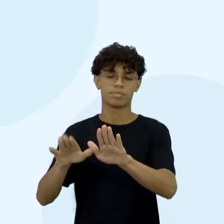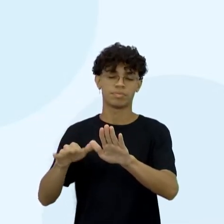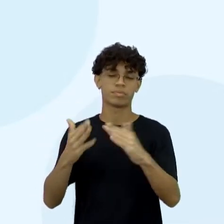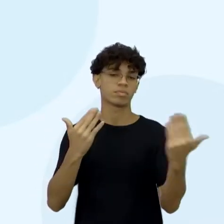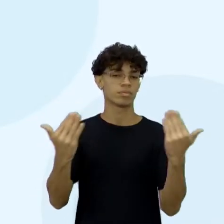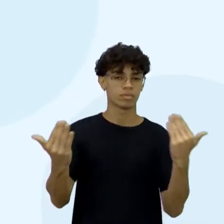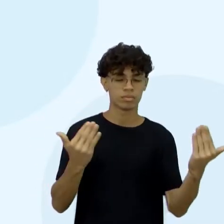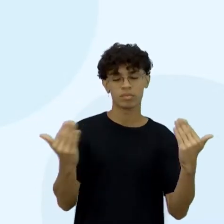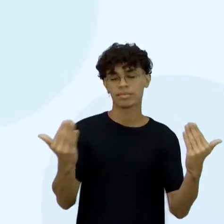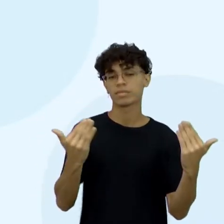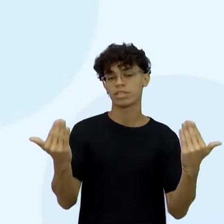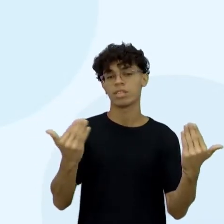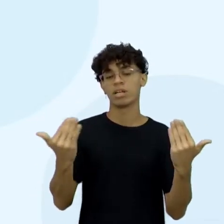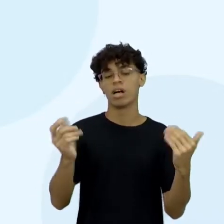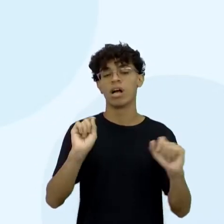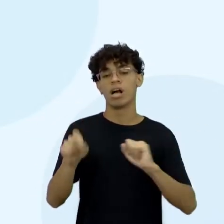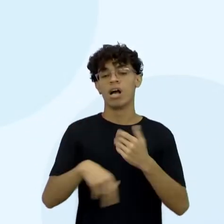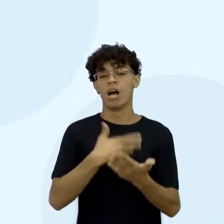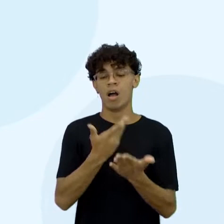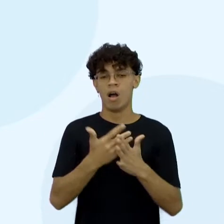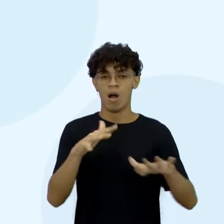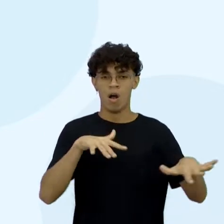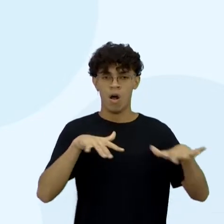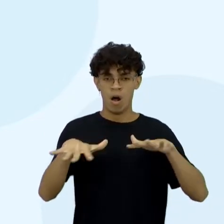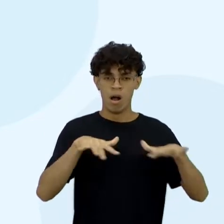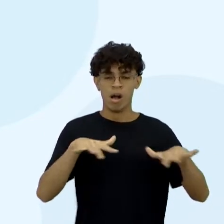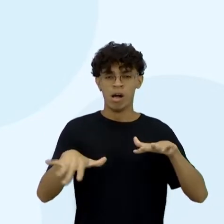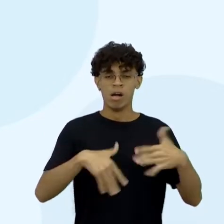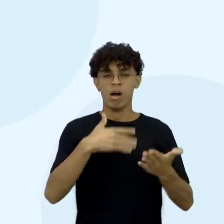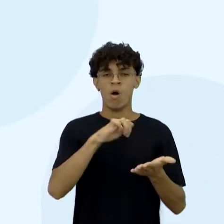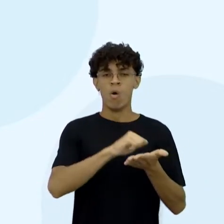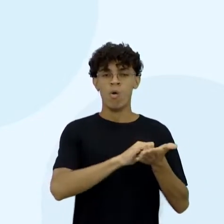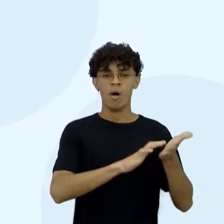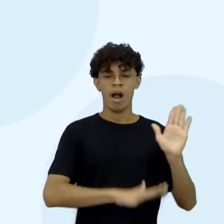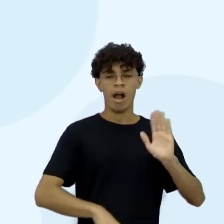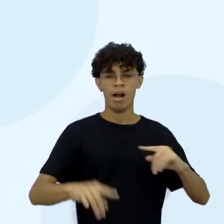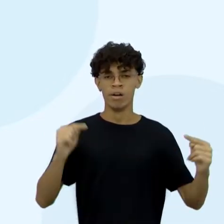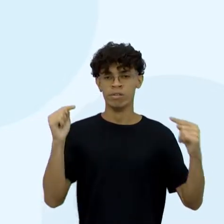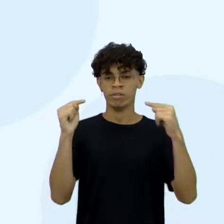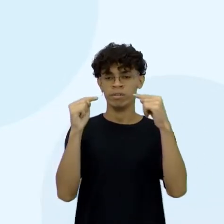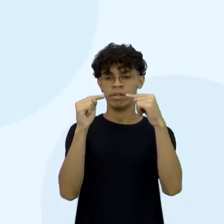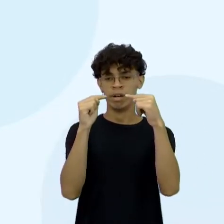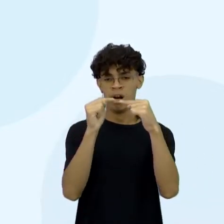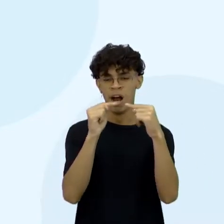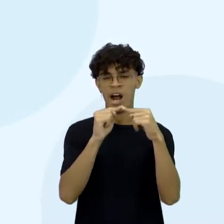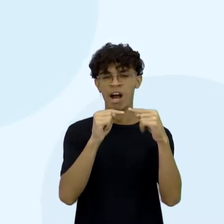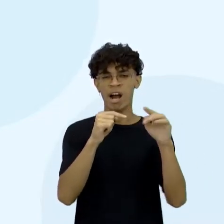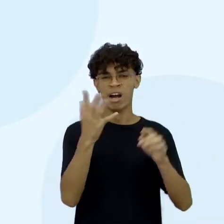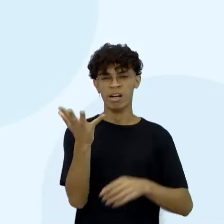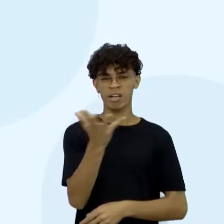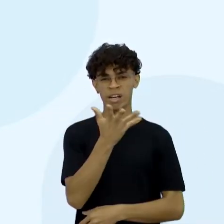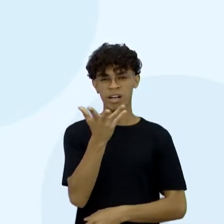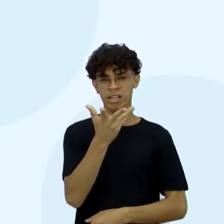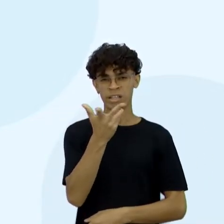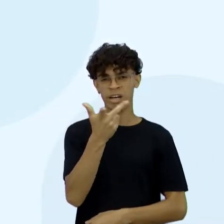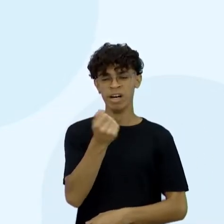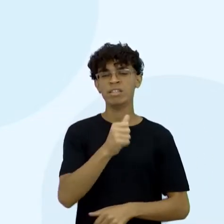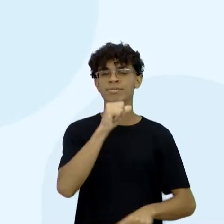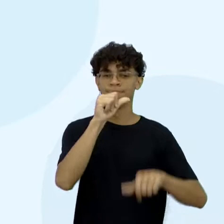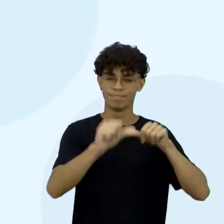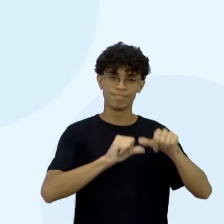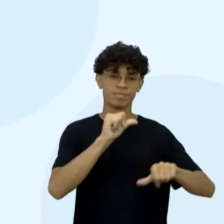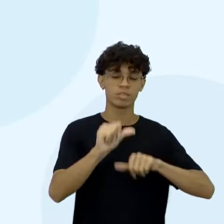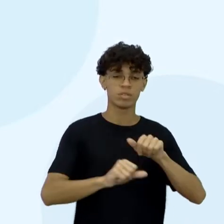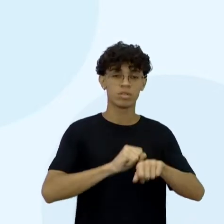estamos acrescentando aos estudos do movimento aí nessa atividade, tem a ver com o quanto a velocidade vai mudando conforme